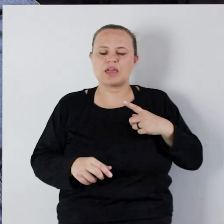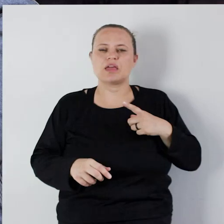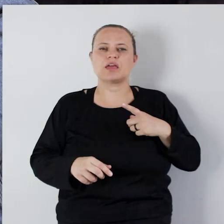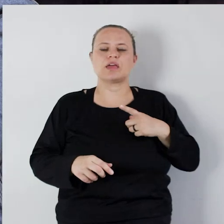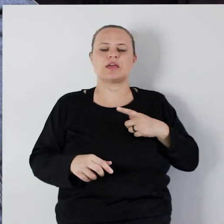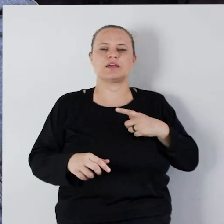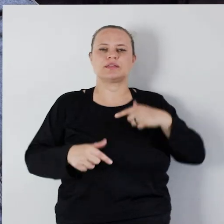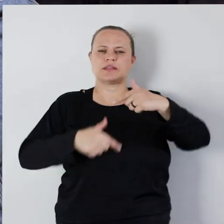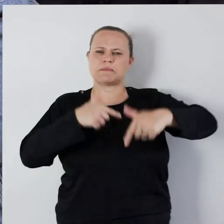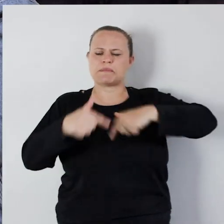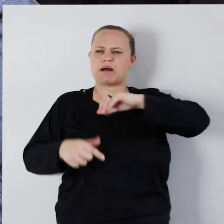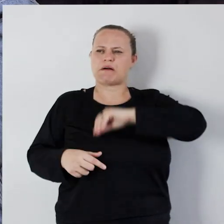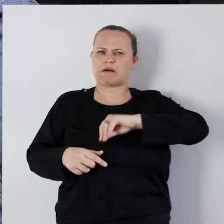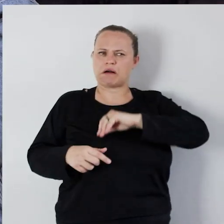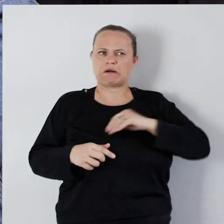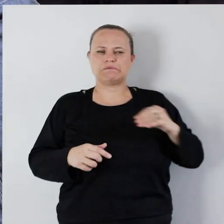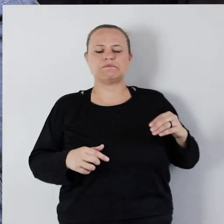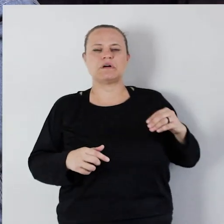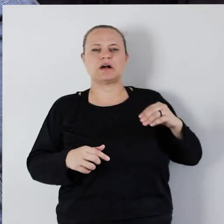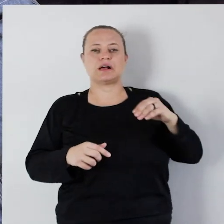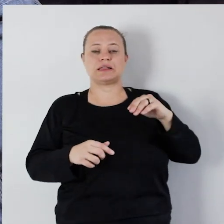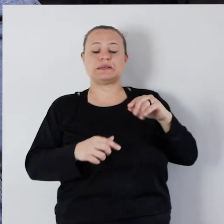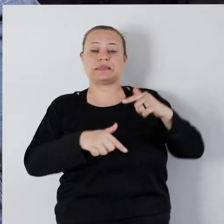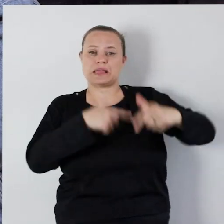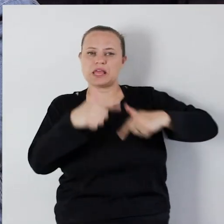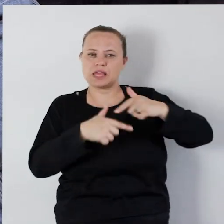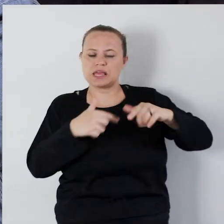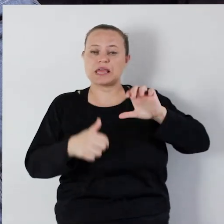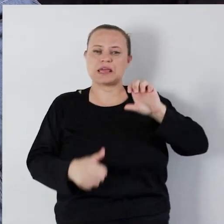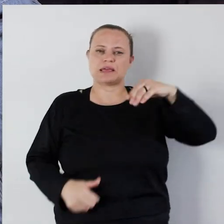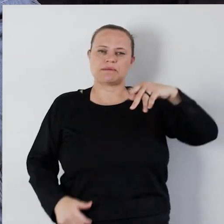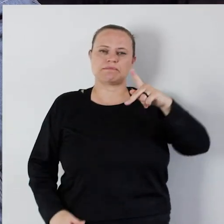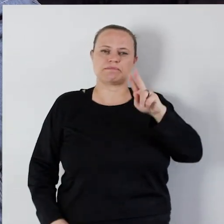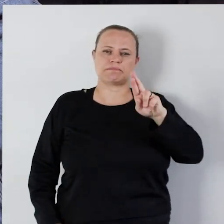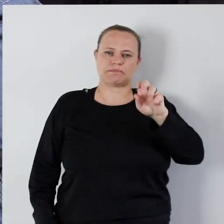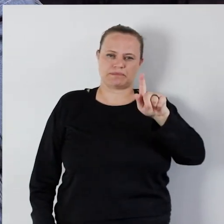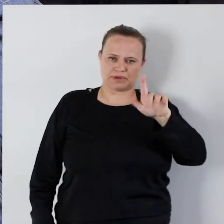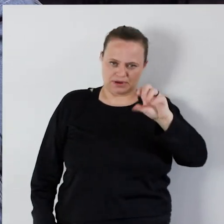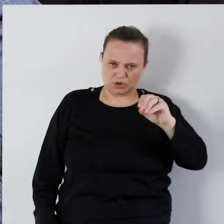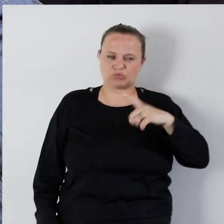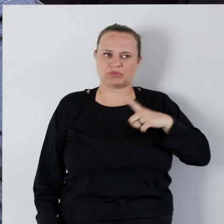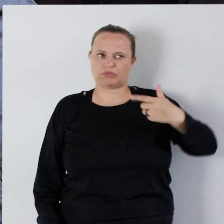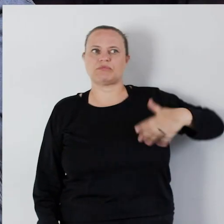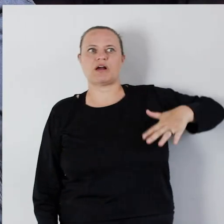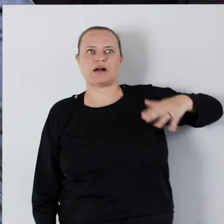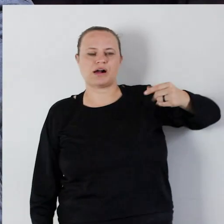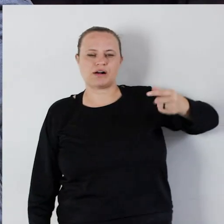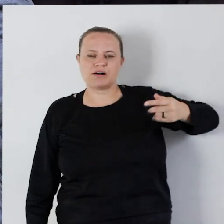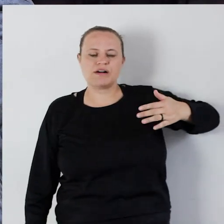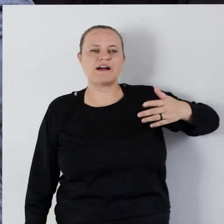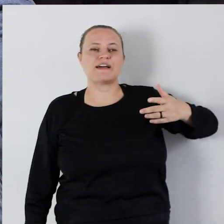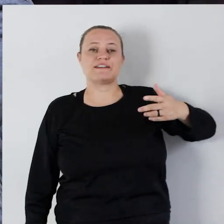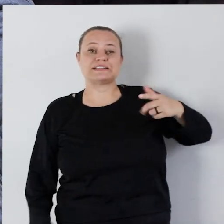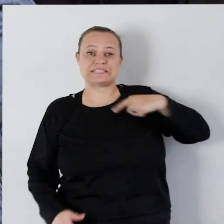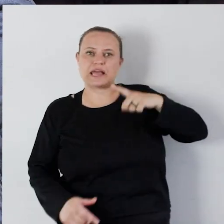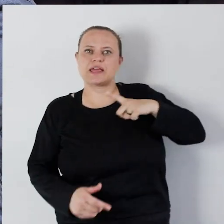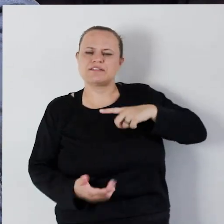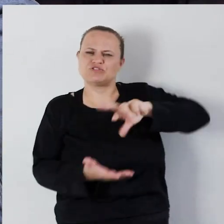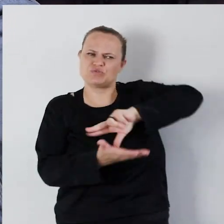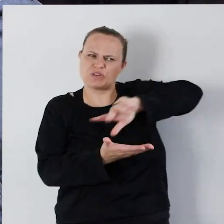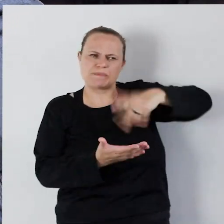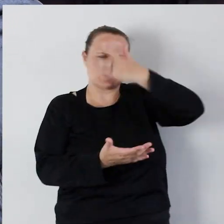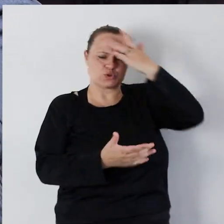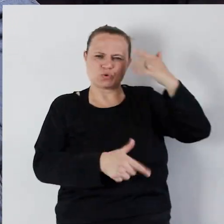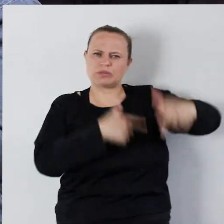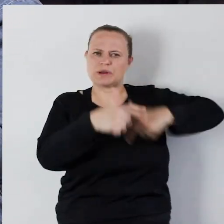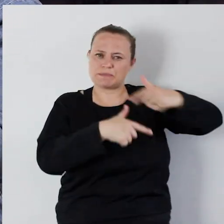Brasil mostrando o quanto a área da cultura tem uma alta empregabilidade, né? Acho que tem uma fase ali, que eu não sei se é 2013, 2015 ou um pouco